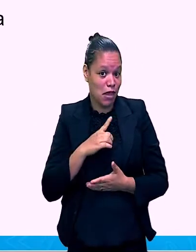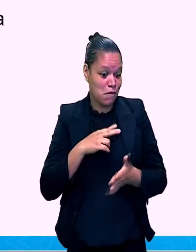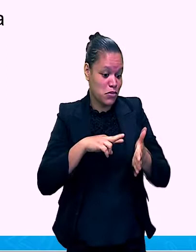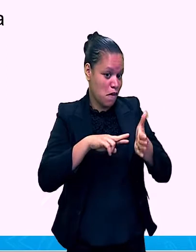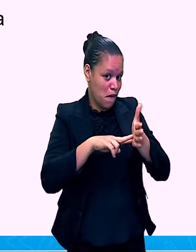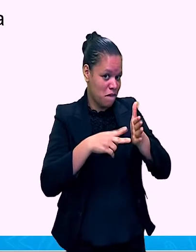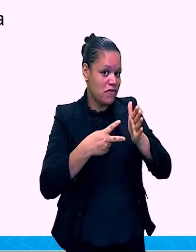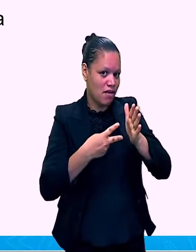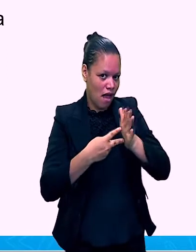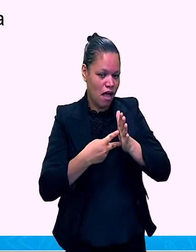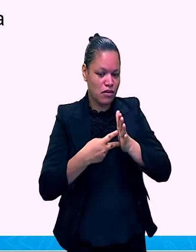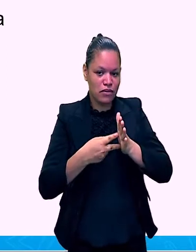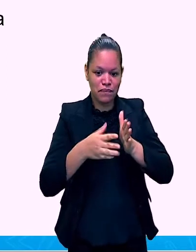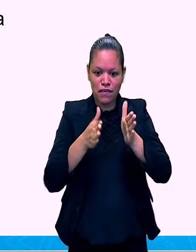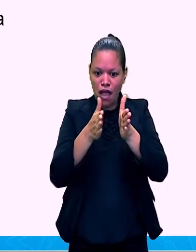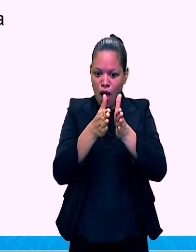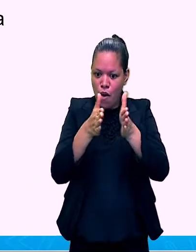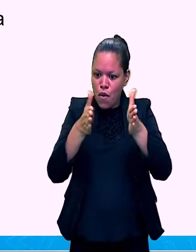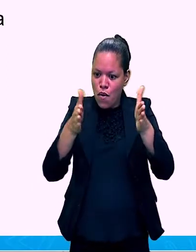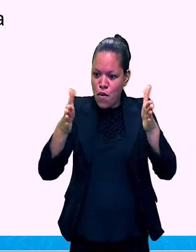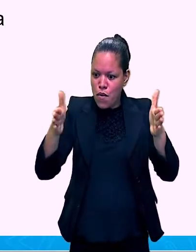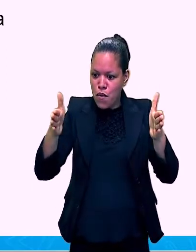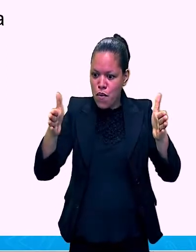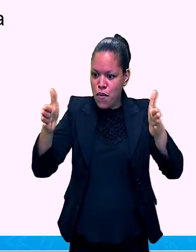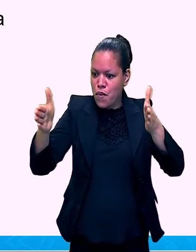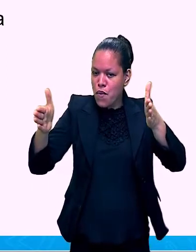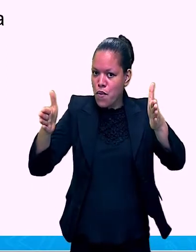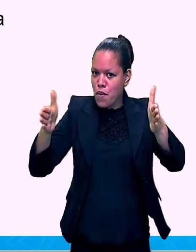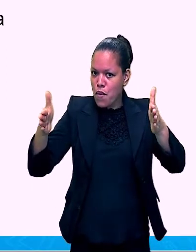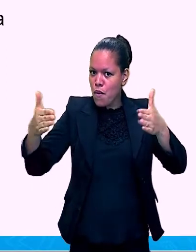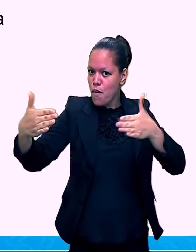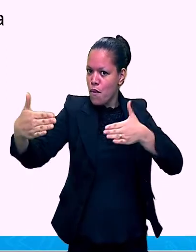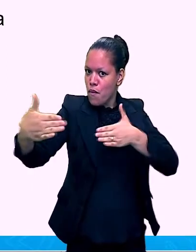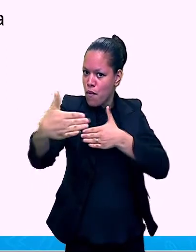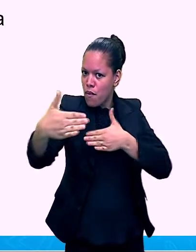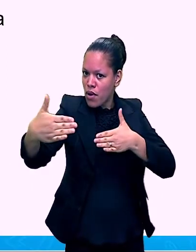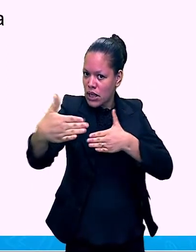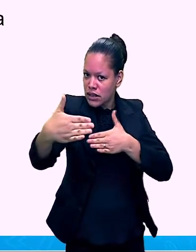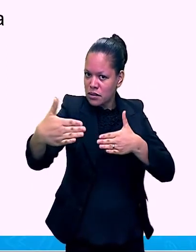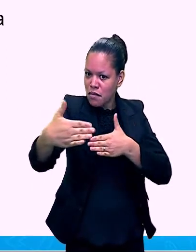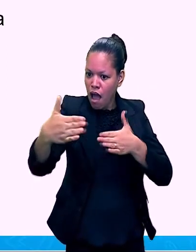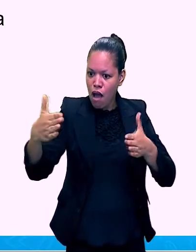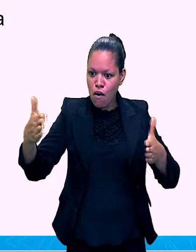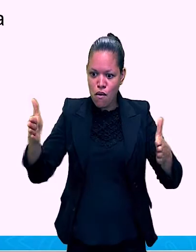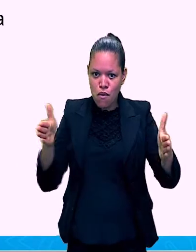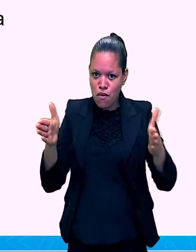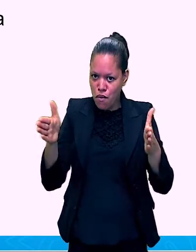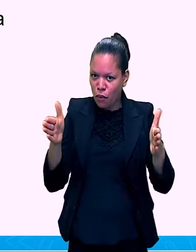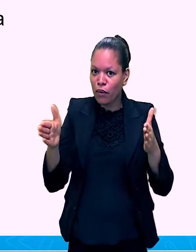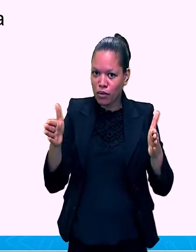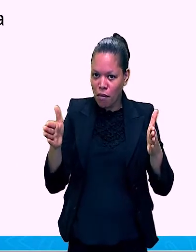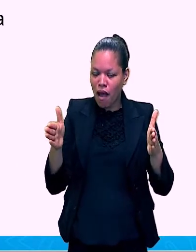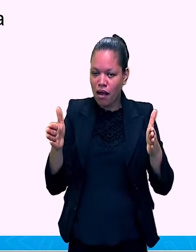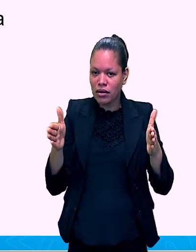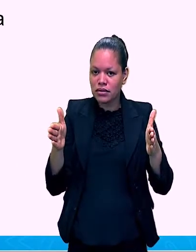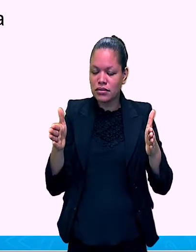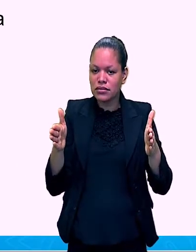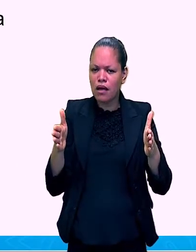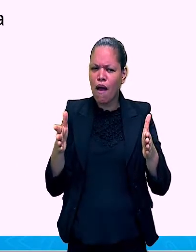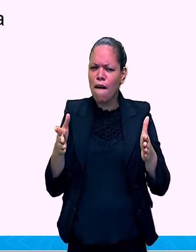conceito: é um espaço constituído e delimitado por relações de